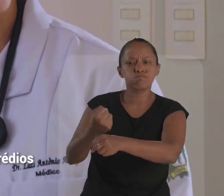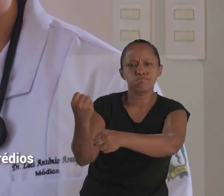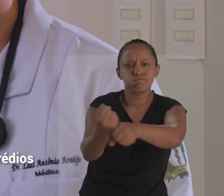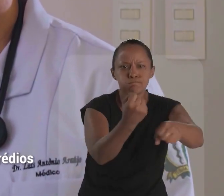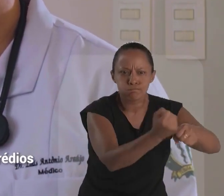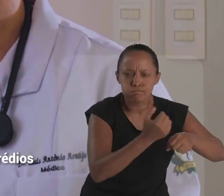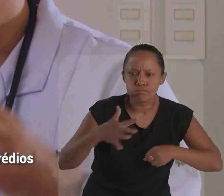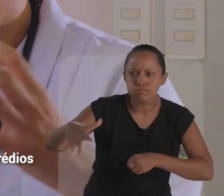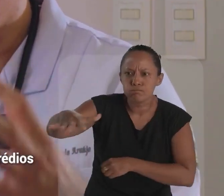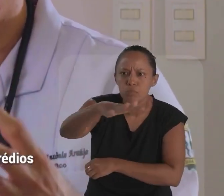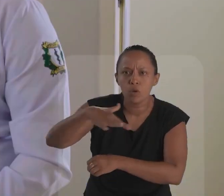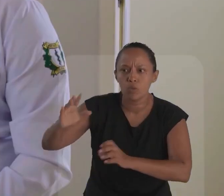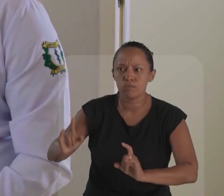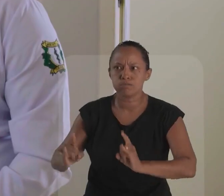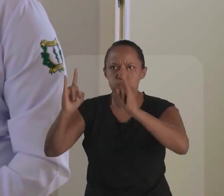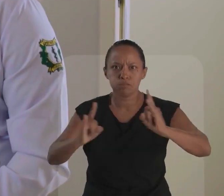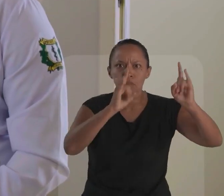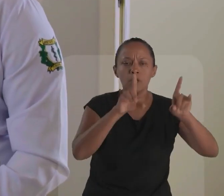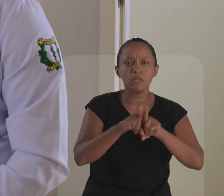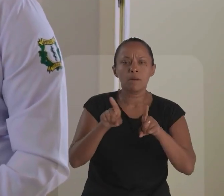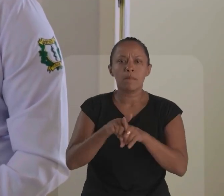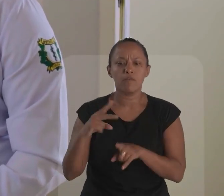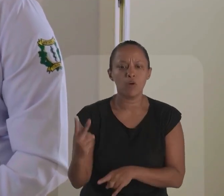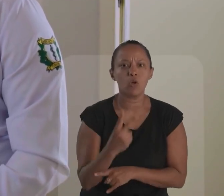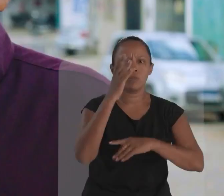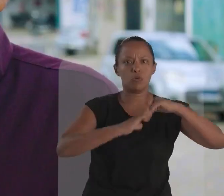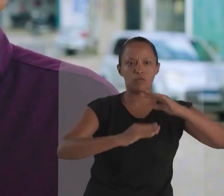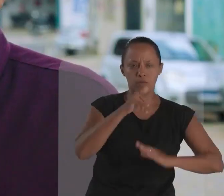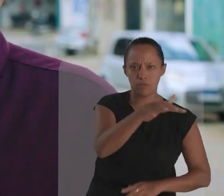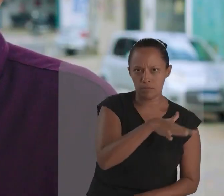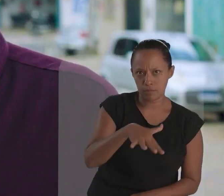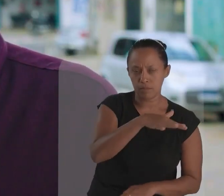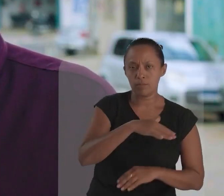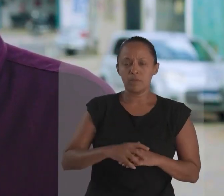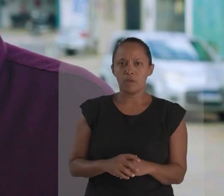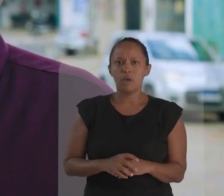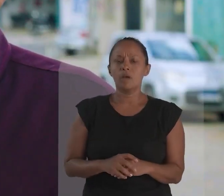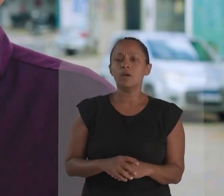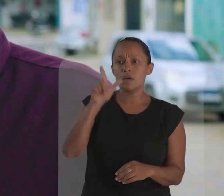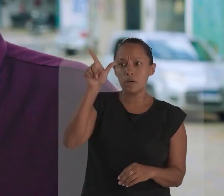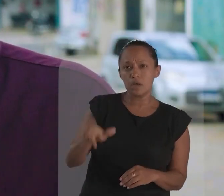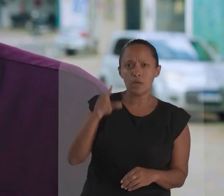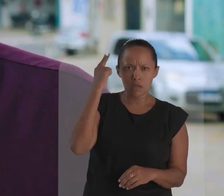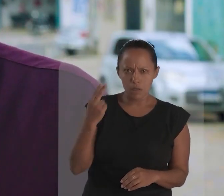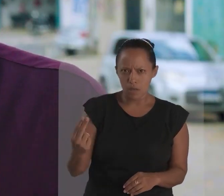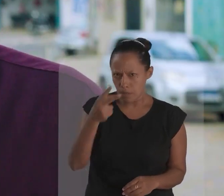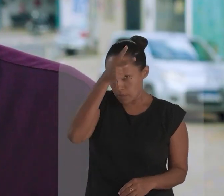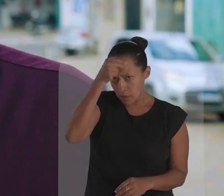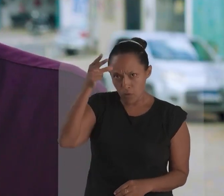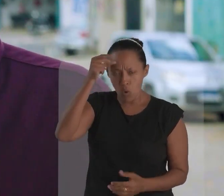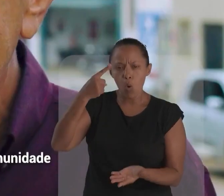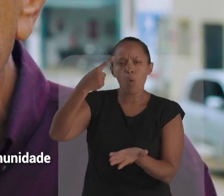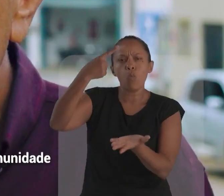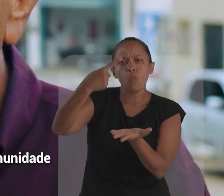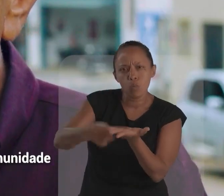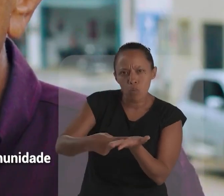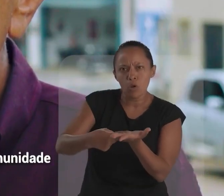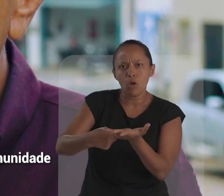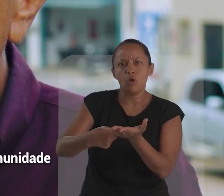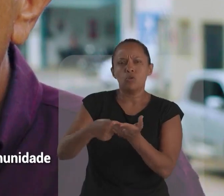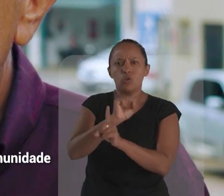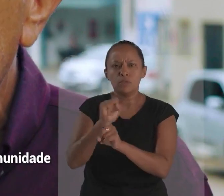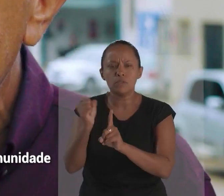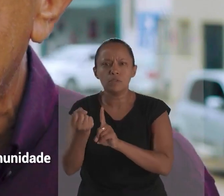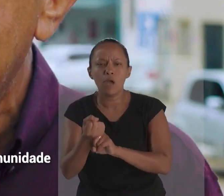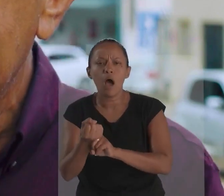infraestrutura dos prédios, como também a valorização dos profissionais. Porque a gente prefere uma prefeita que tenha compromisso social, que trabalhe com as